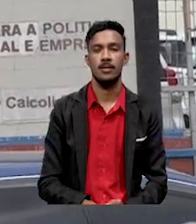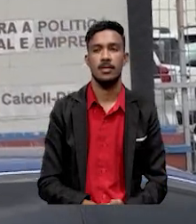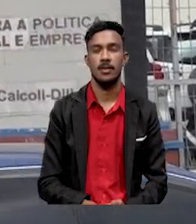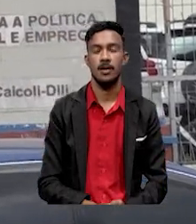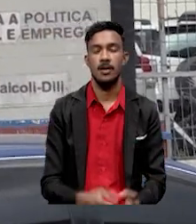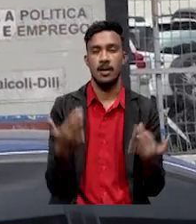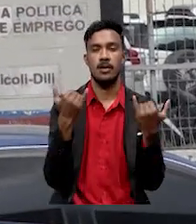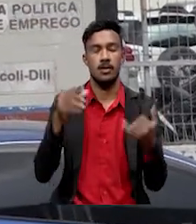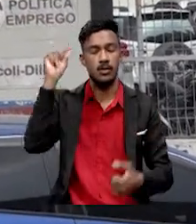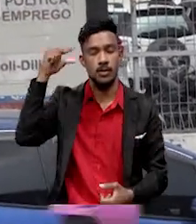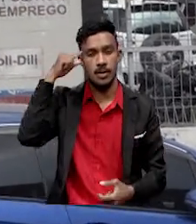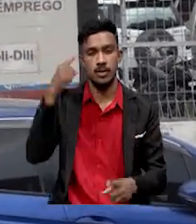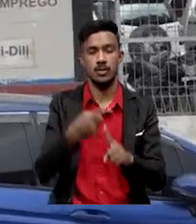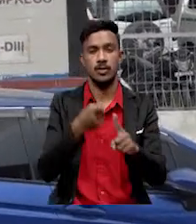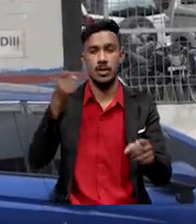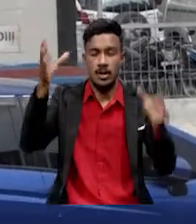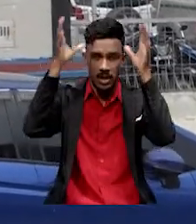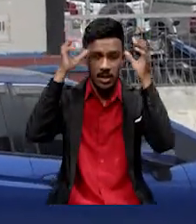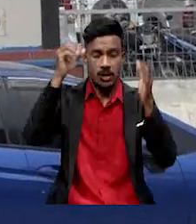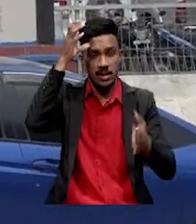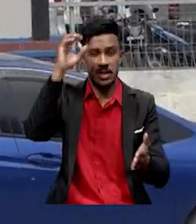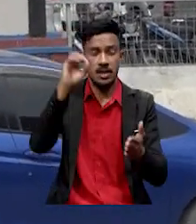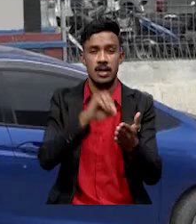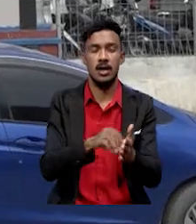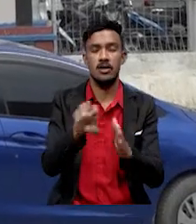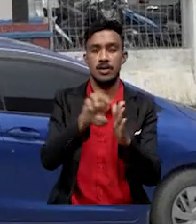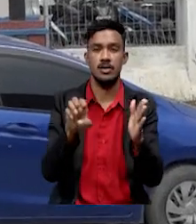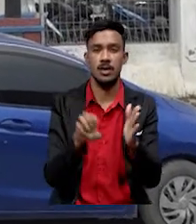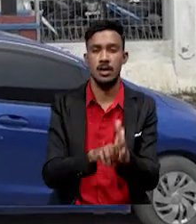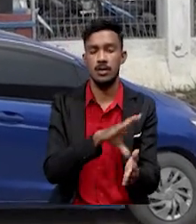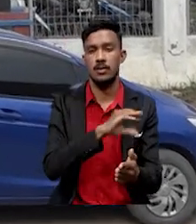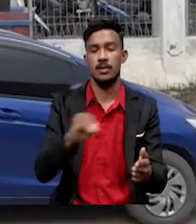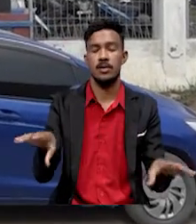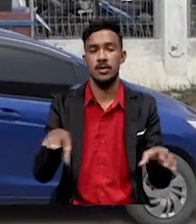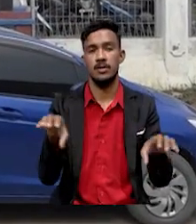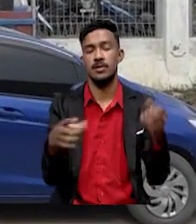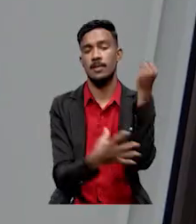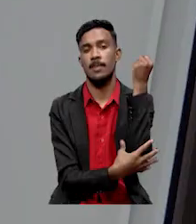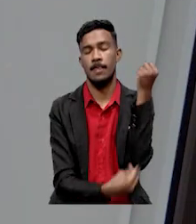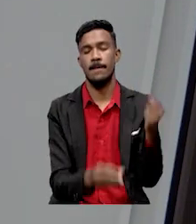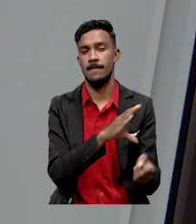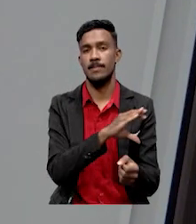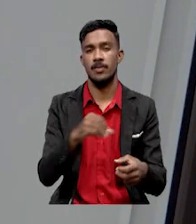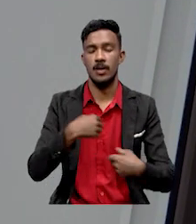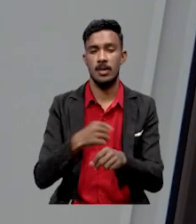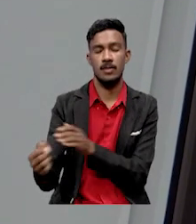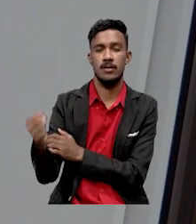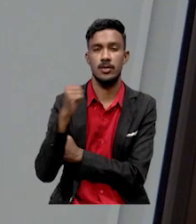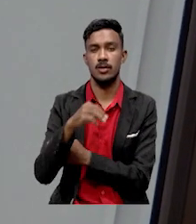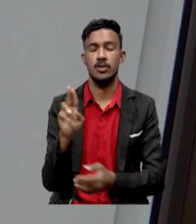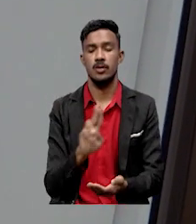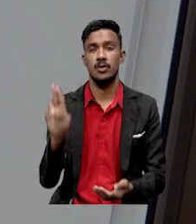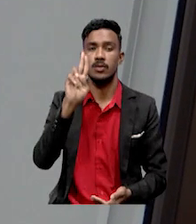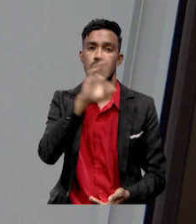Dadang ne governo liu secretaria estado formação profissional no emprego esforço ona ho de cria alternativa o UN ho de